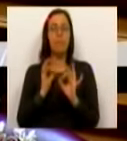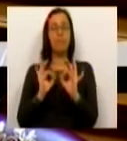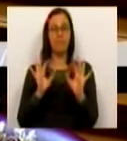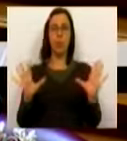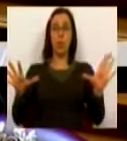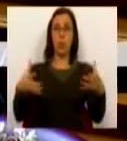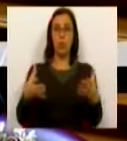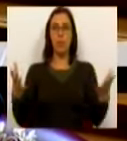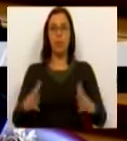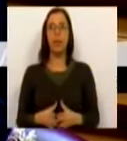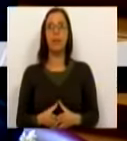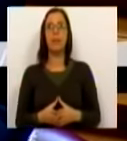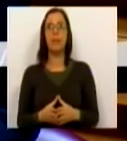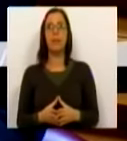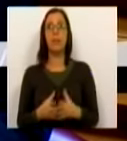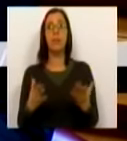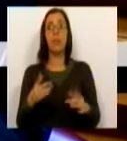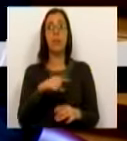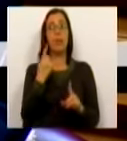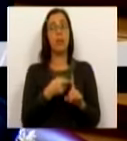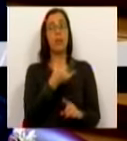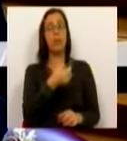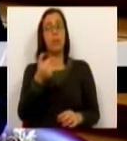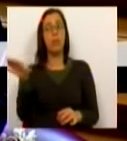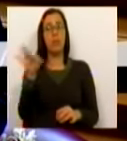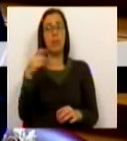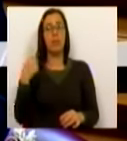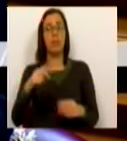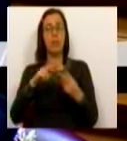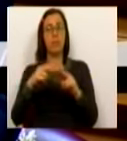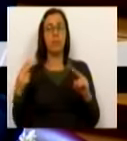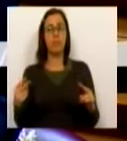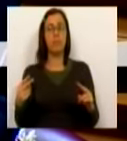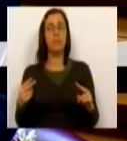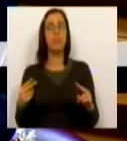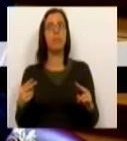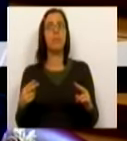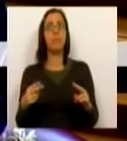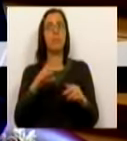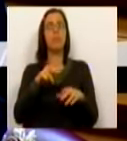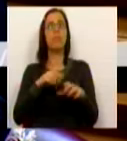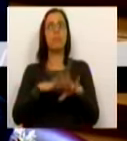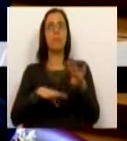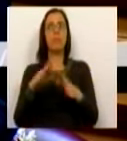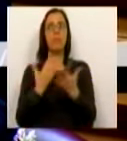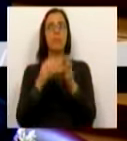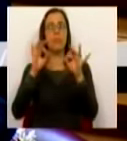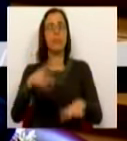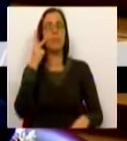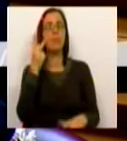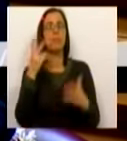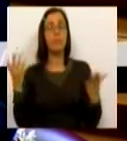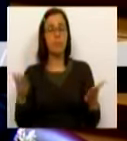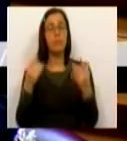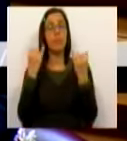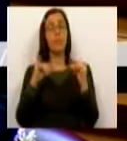a comunidade. Em 2005, foi eleito Presidente da Autarquia, cargo que desempenhou até ao fim da vida,